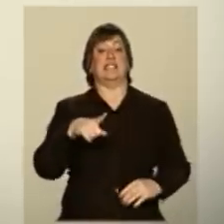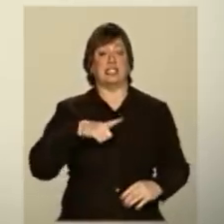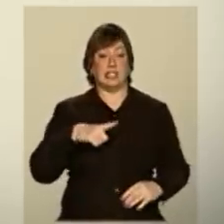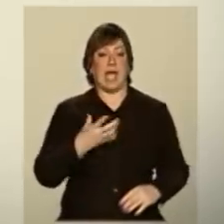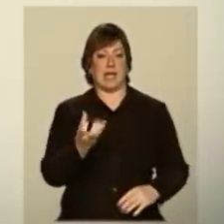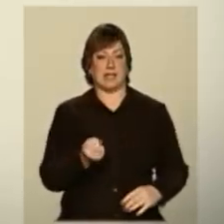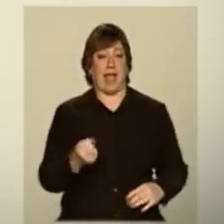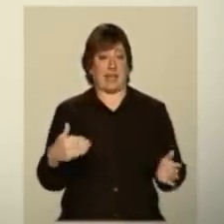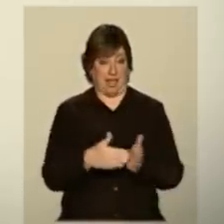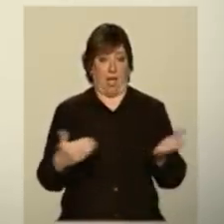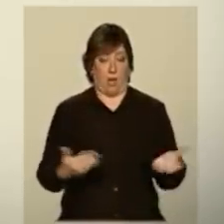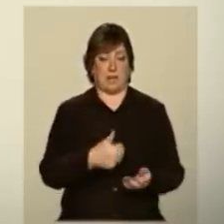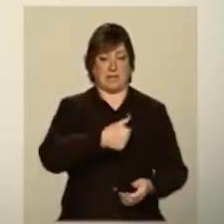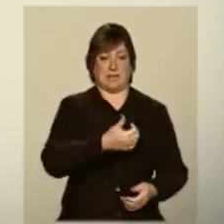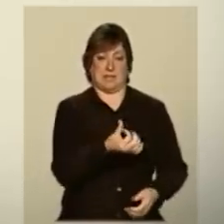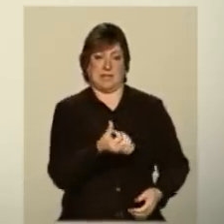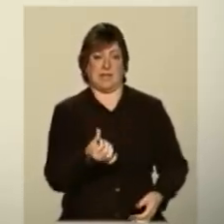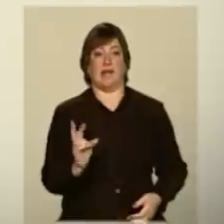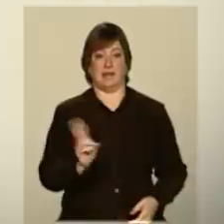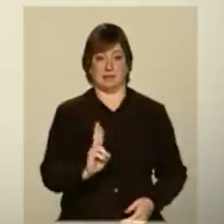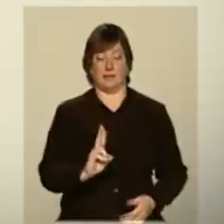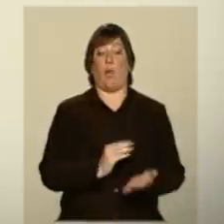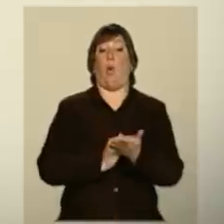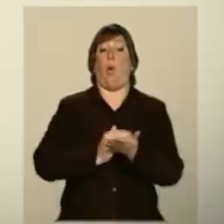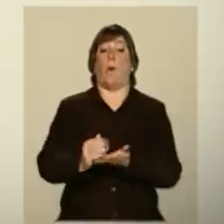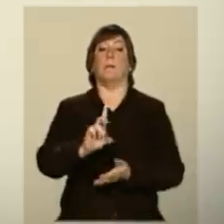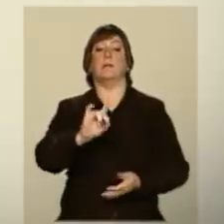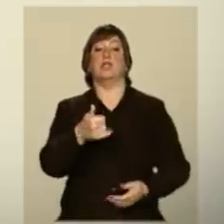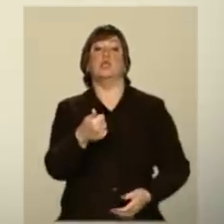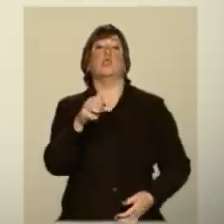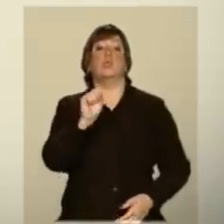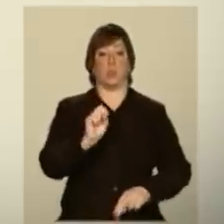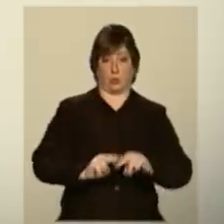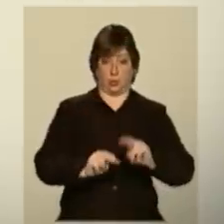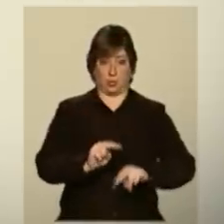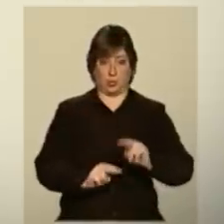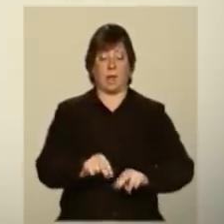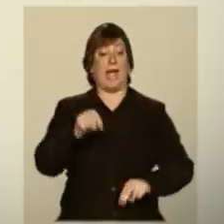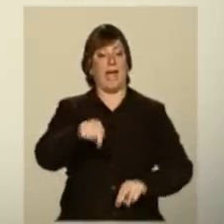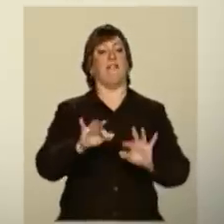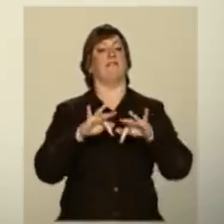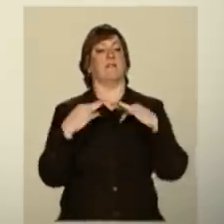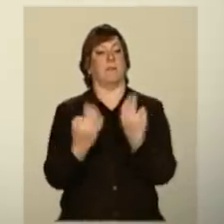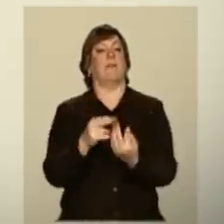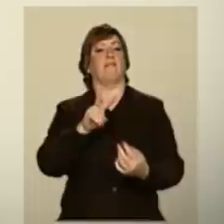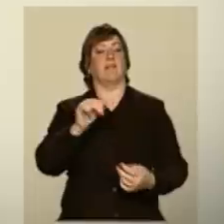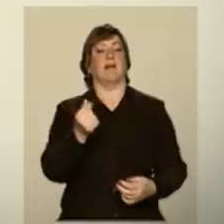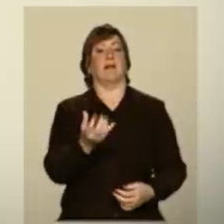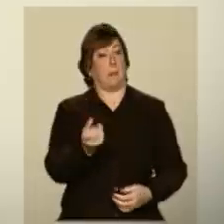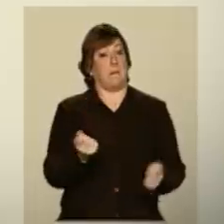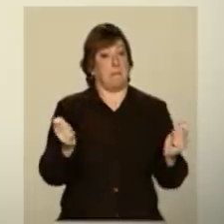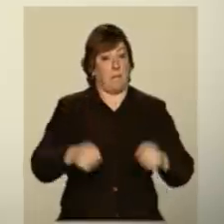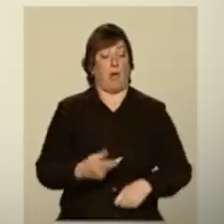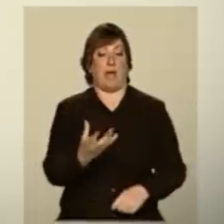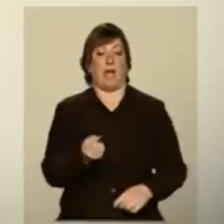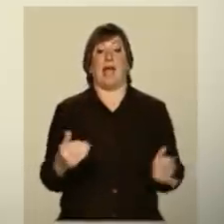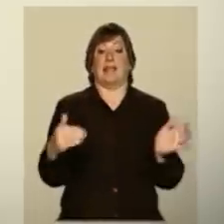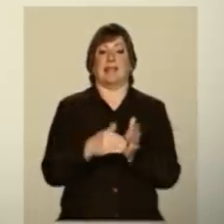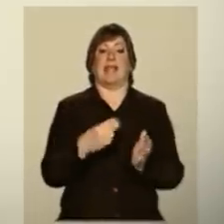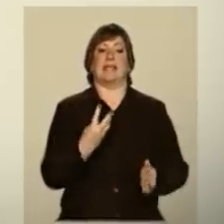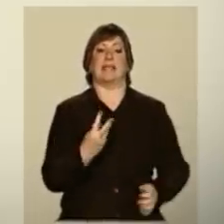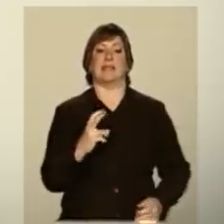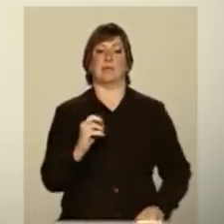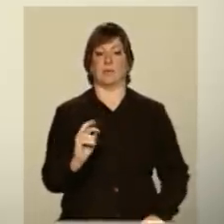166 a partir do dia 18 de junho essa família pode receber até